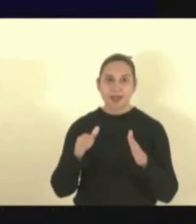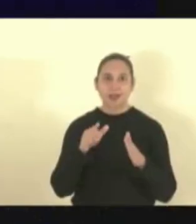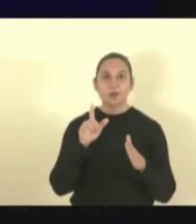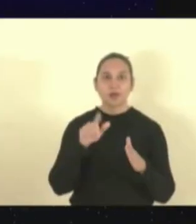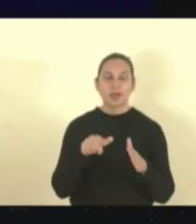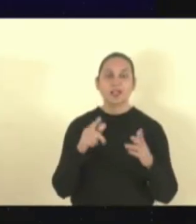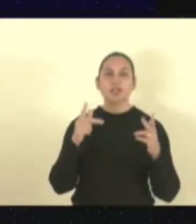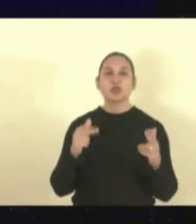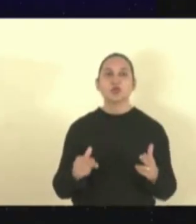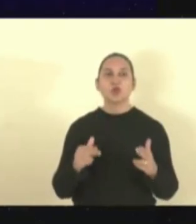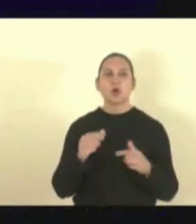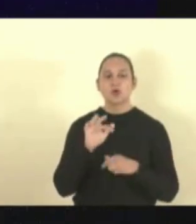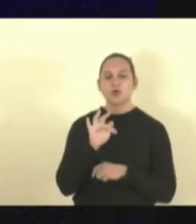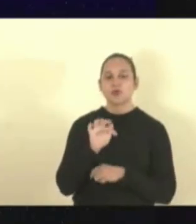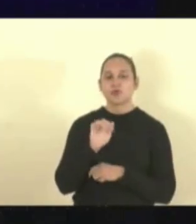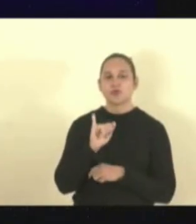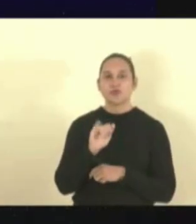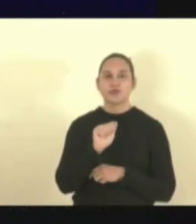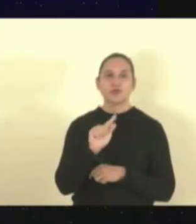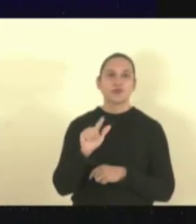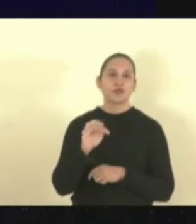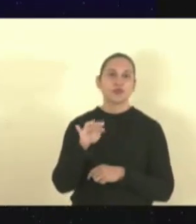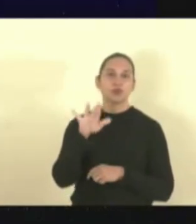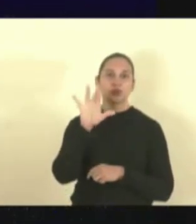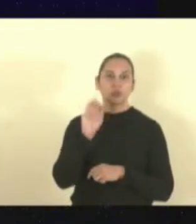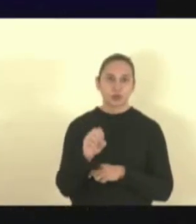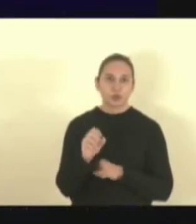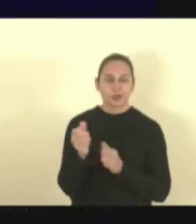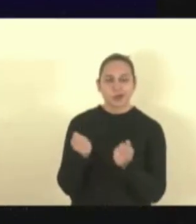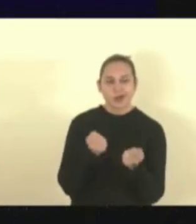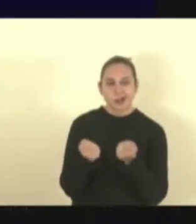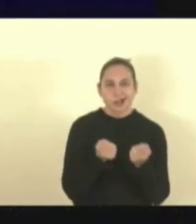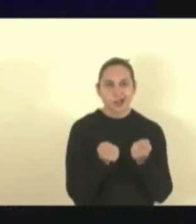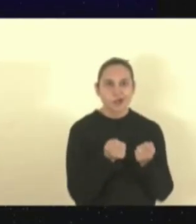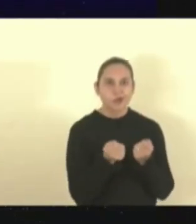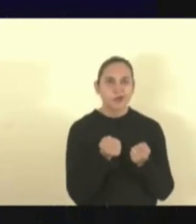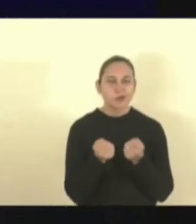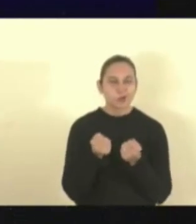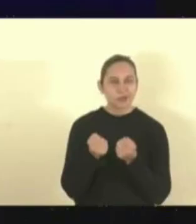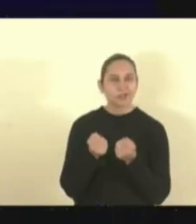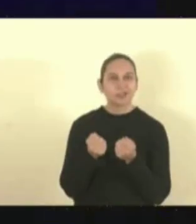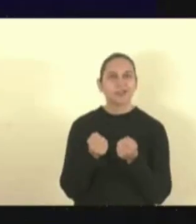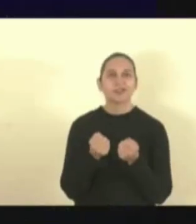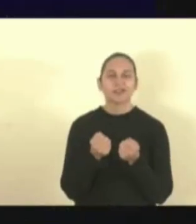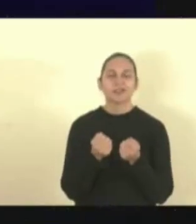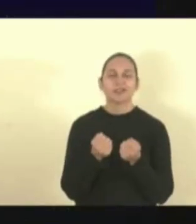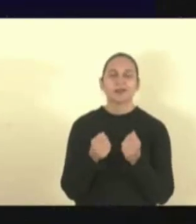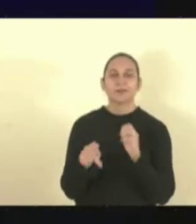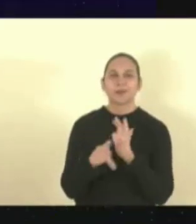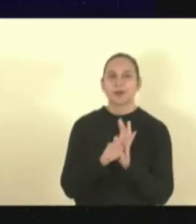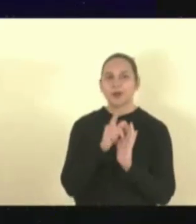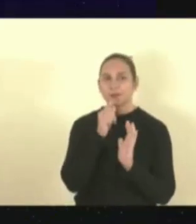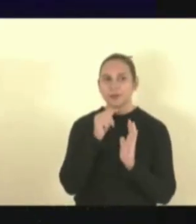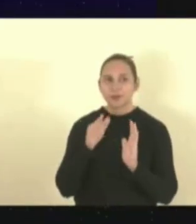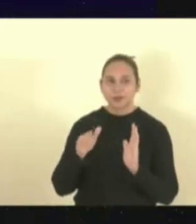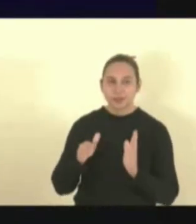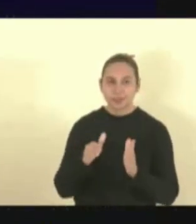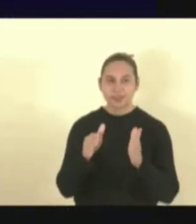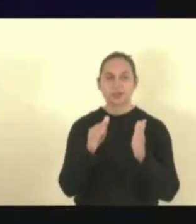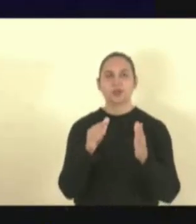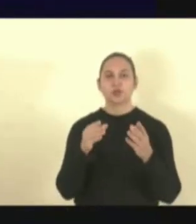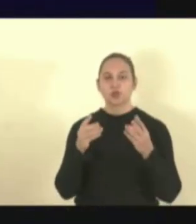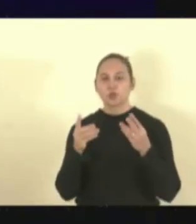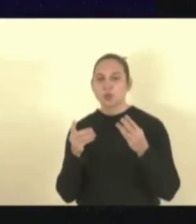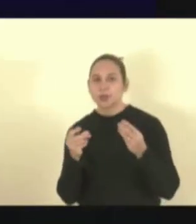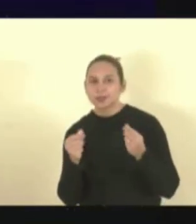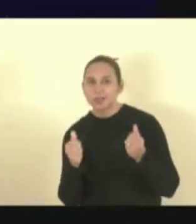né, porque regulam justamente o fluxo hidrológico dos rios, né, em termos de quantidade e da qualidade. Portanto, esses